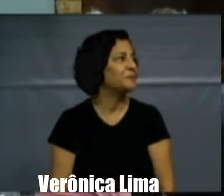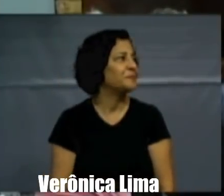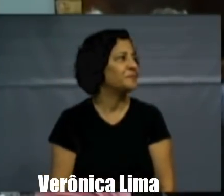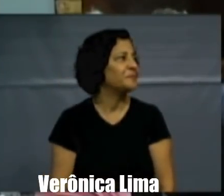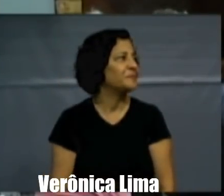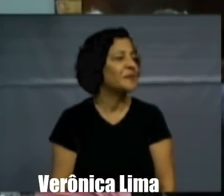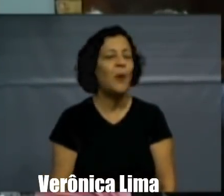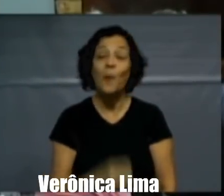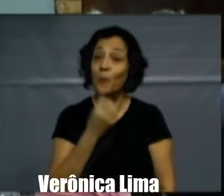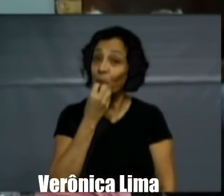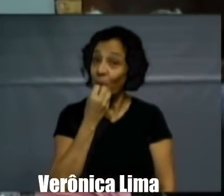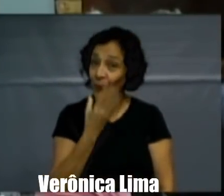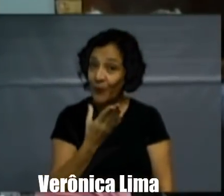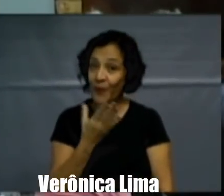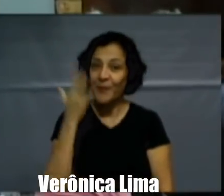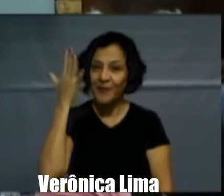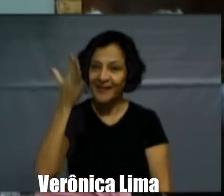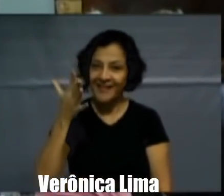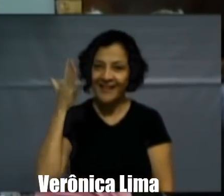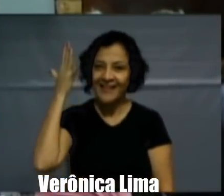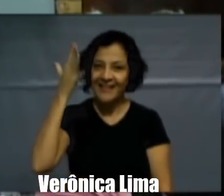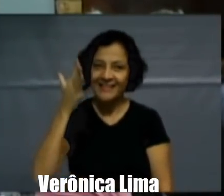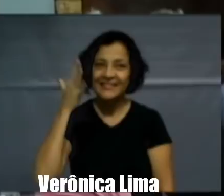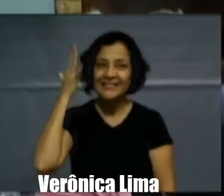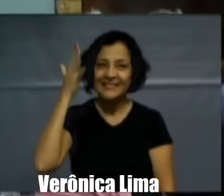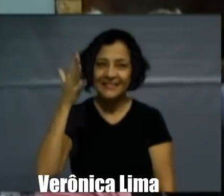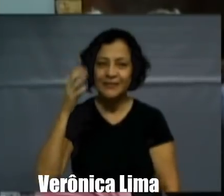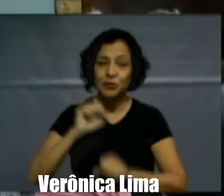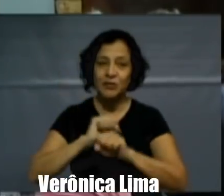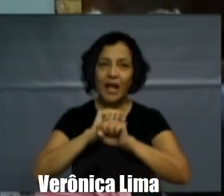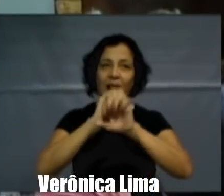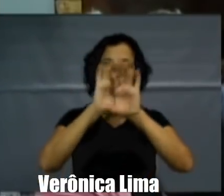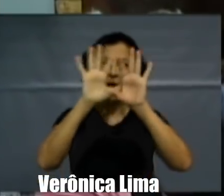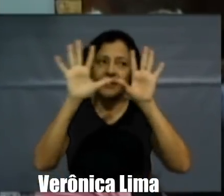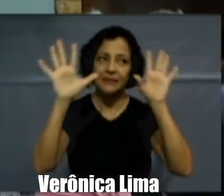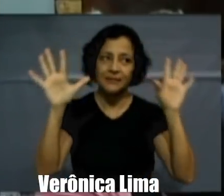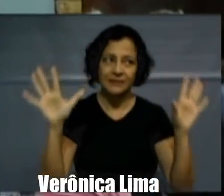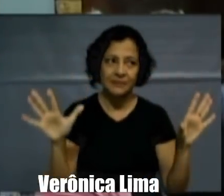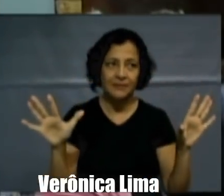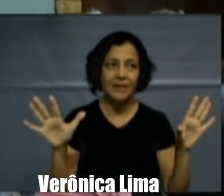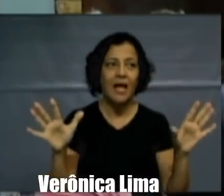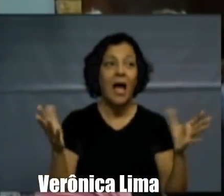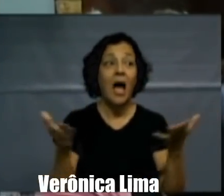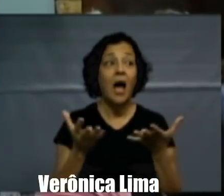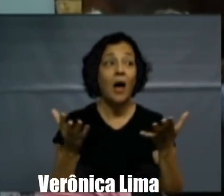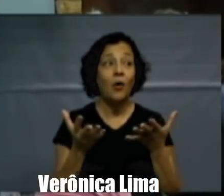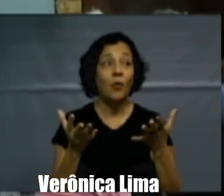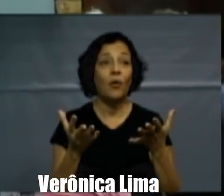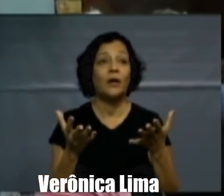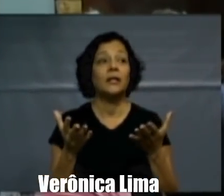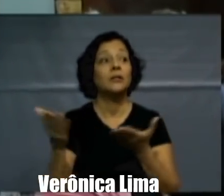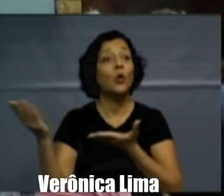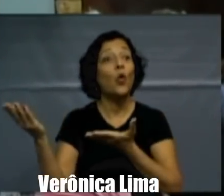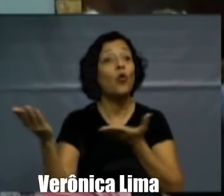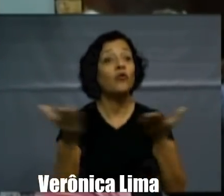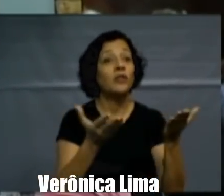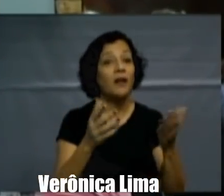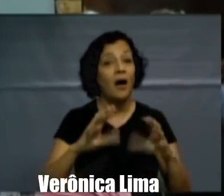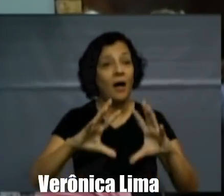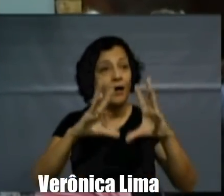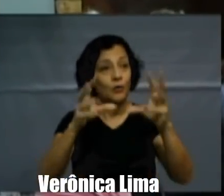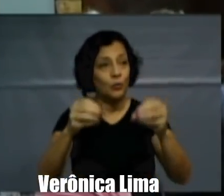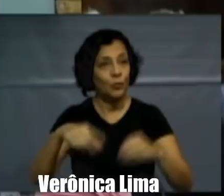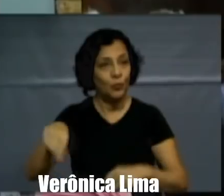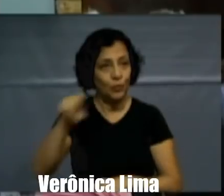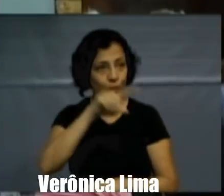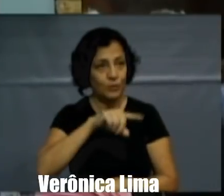Foi muito bom, bem esclarecedor. Nós queremos agora convidá-los para a